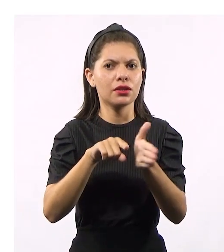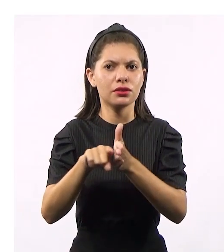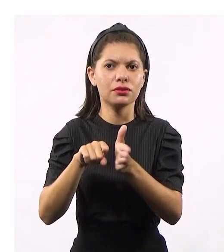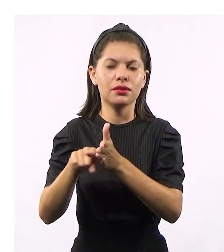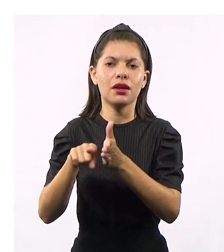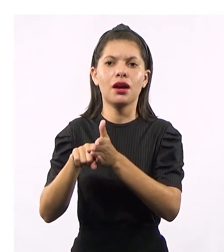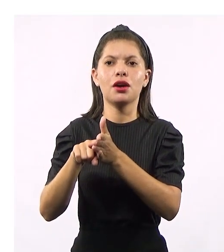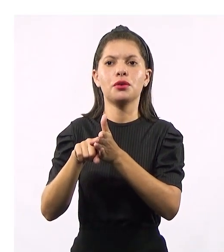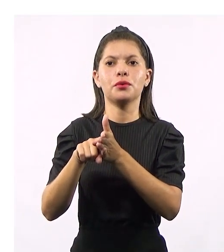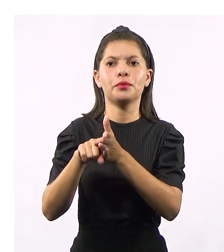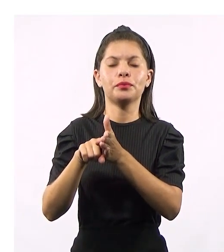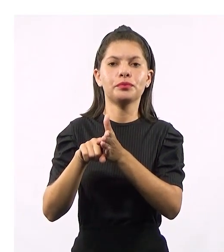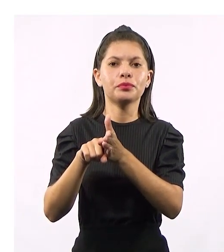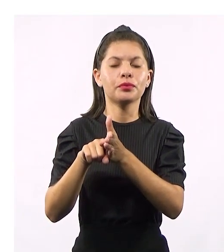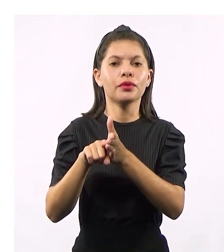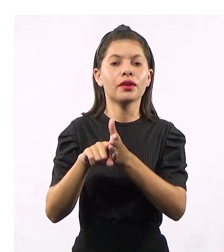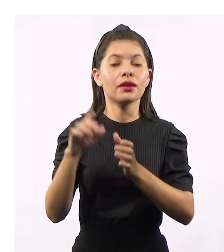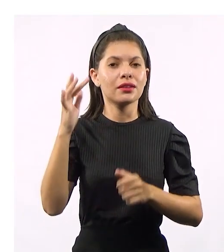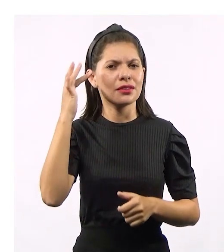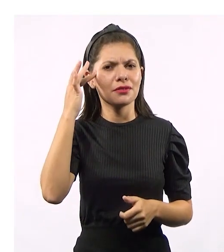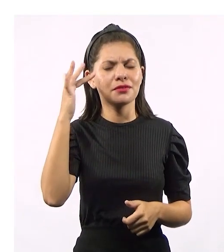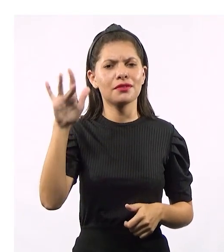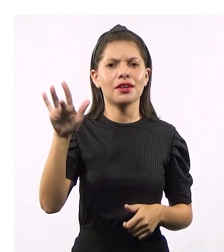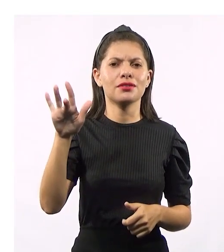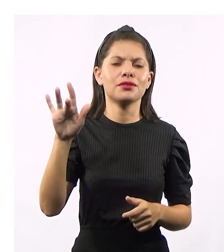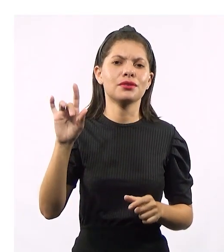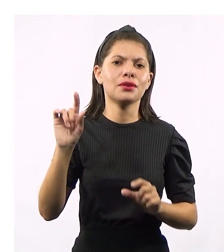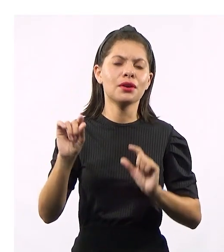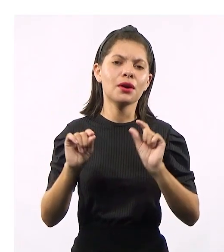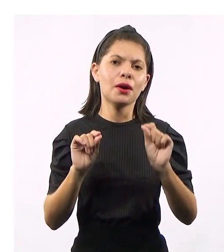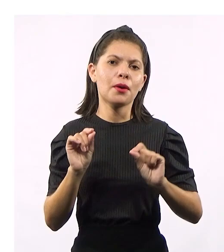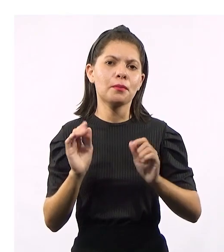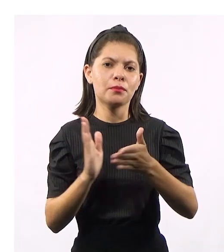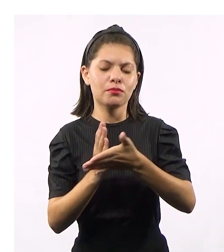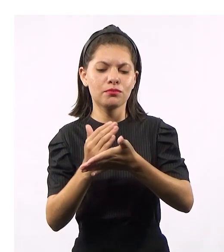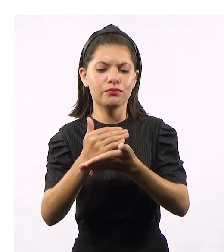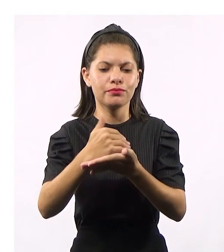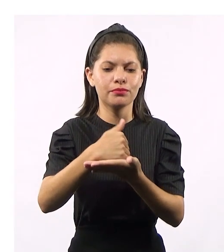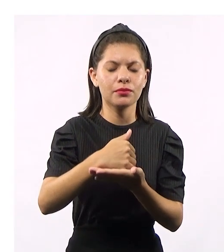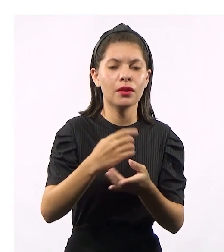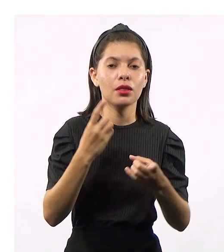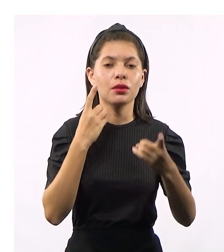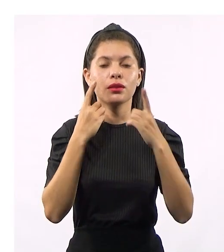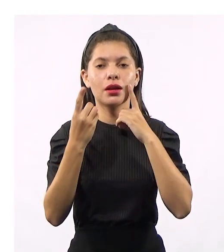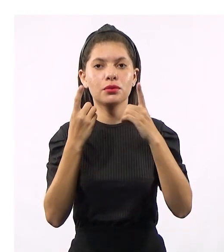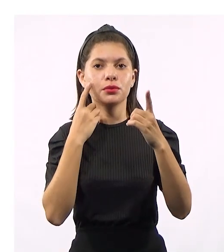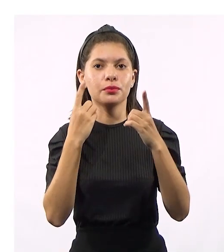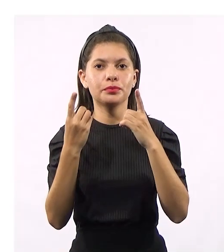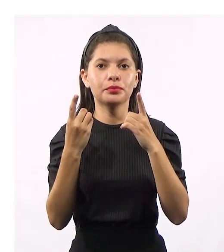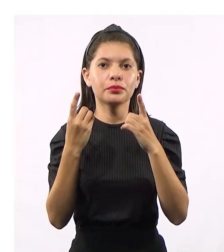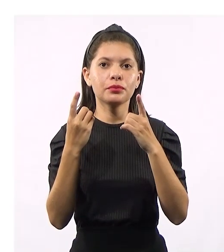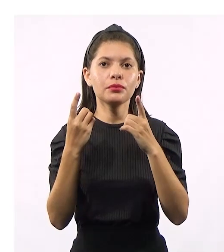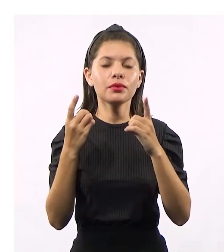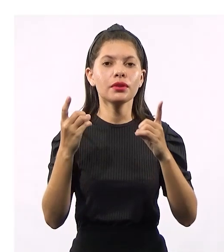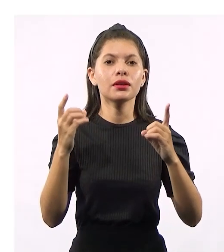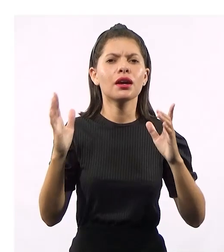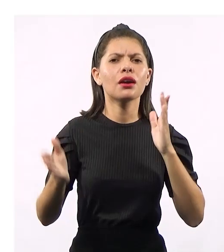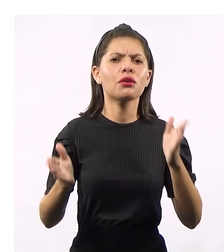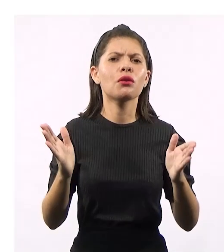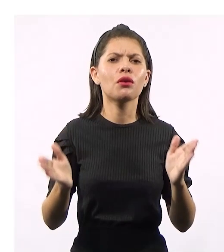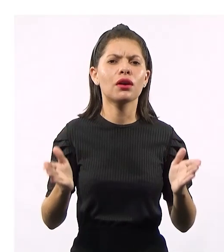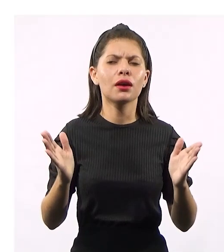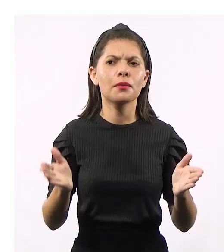questões fechadas, vai facilitar a tabulação desses dados que foram coletados. Agora, que